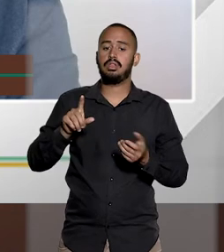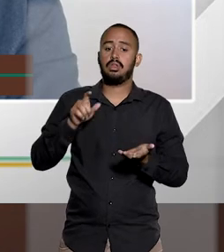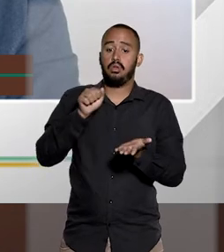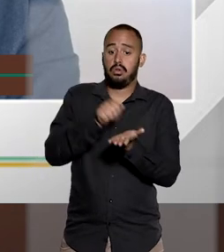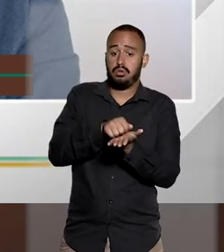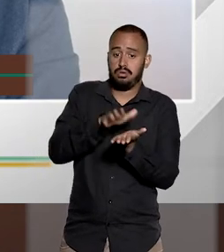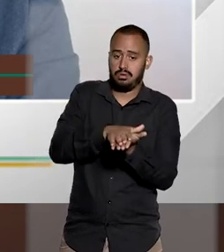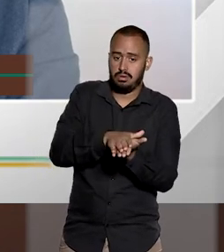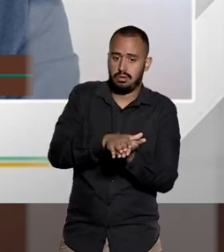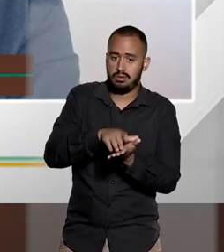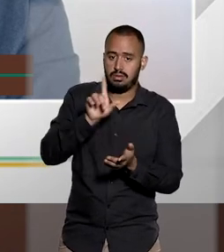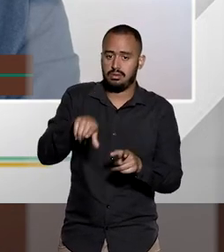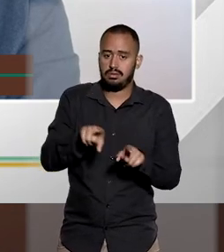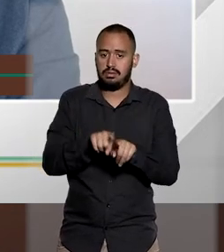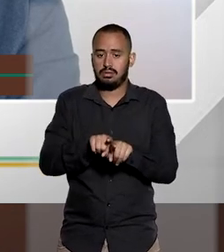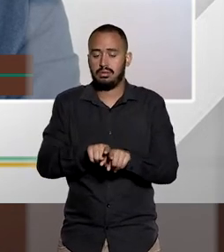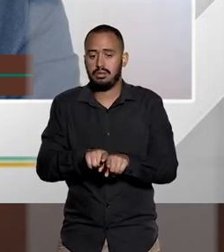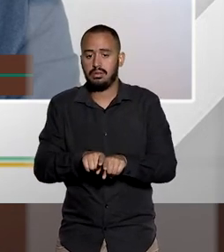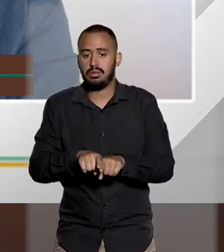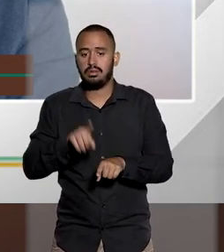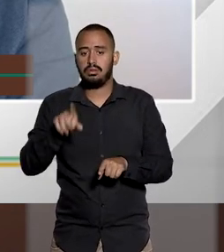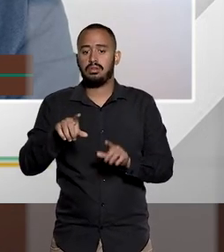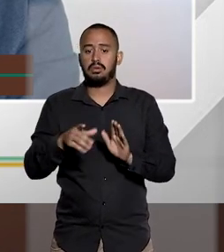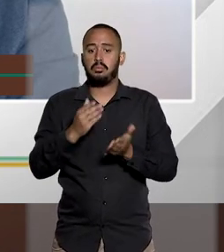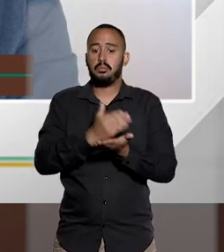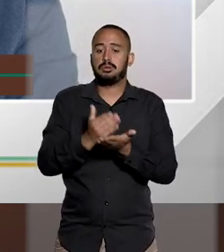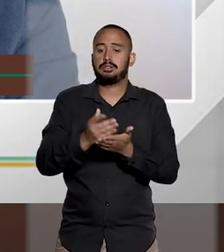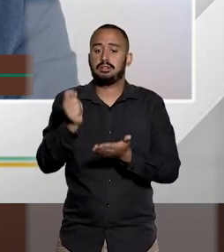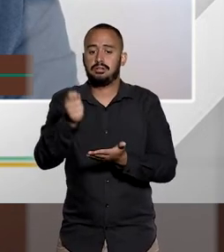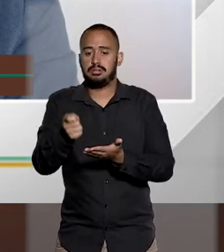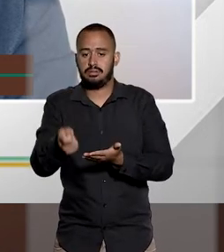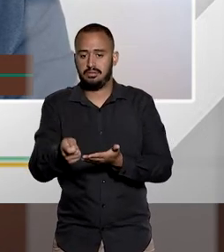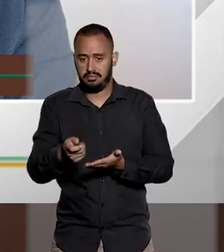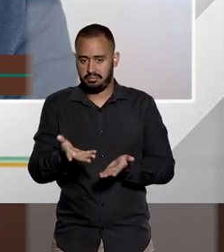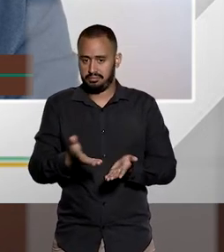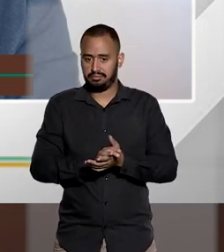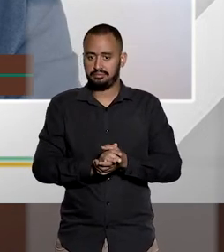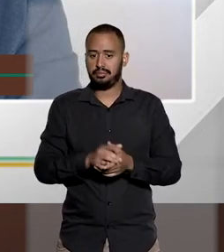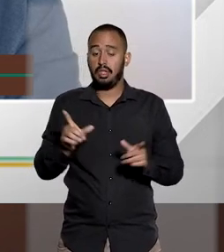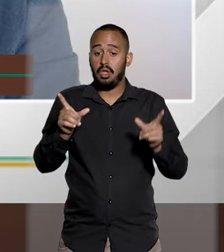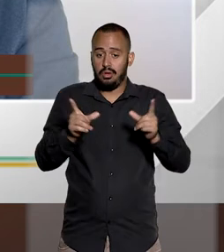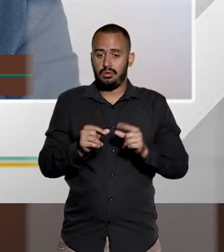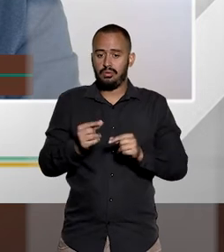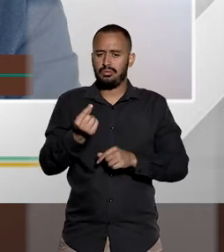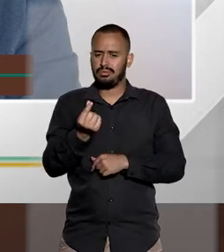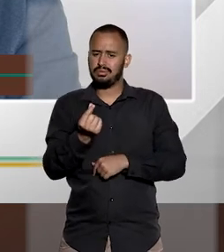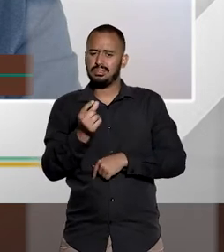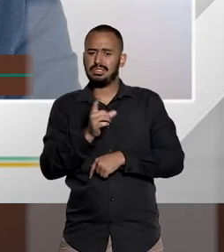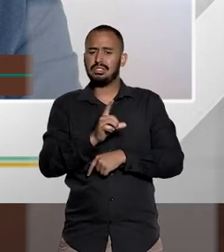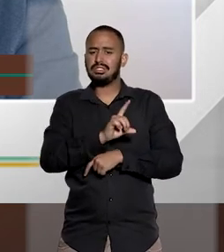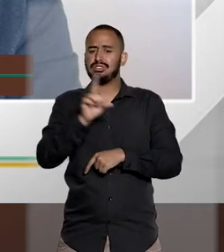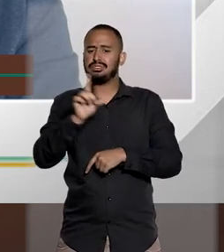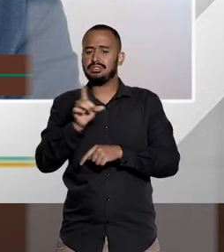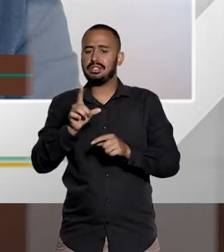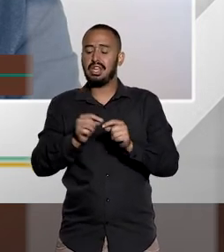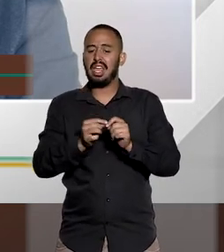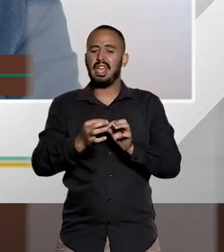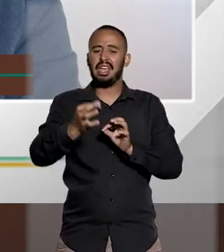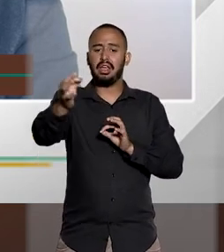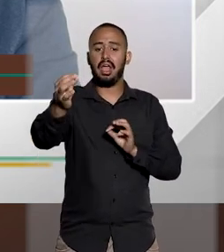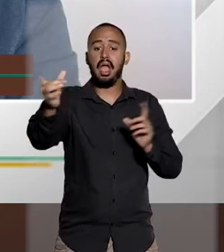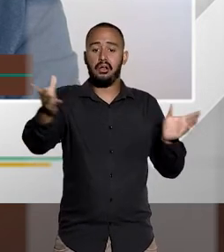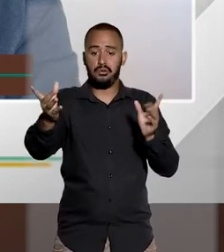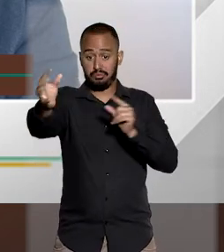fiscal, dos pagamentos ou das parcelas devidas, mas houve uma redução, desse prazo, né, que era bastante